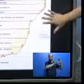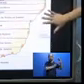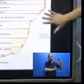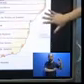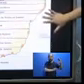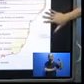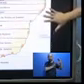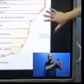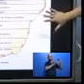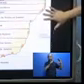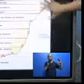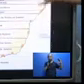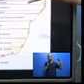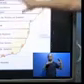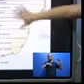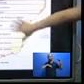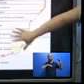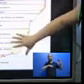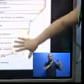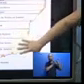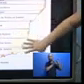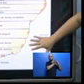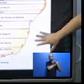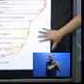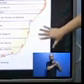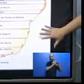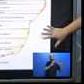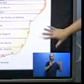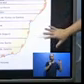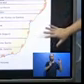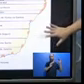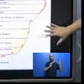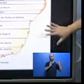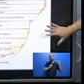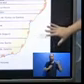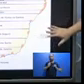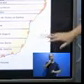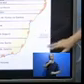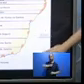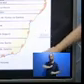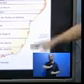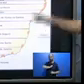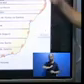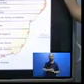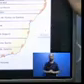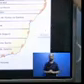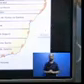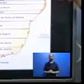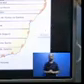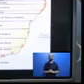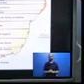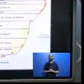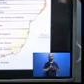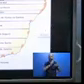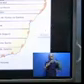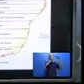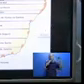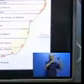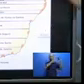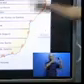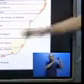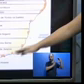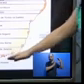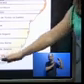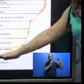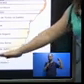aqui pertenceria a Portugal. Só esse pedaço aqui já era imenso, Então, era difícil para o rei, para os